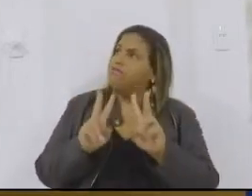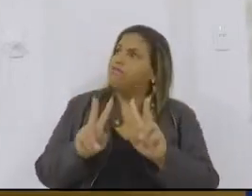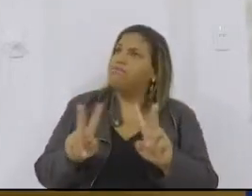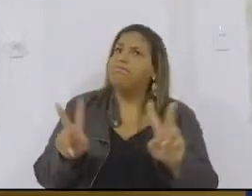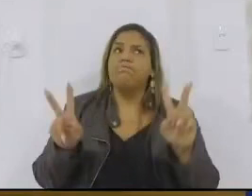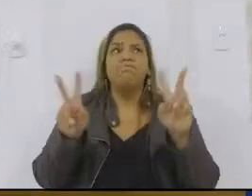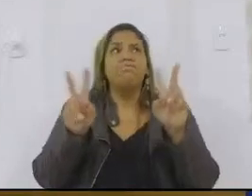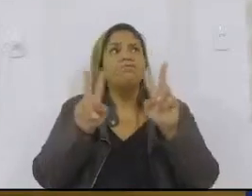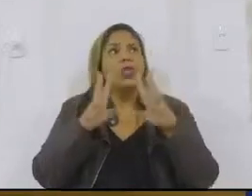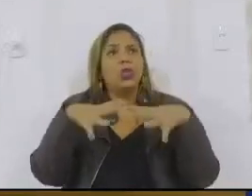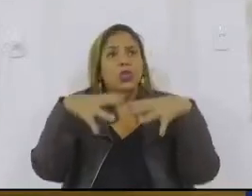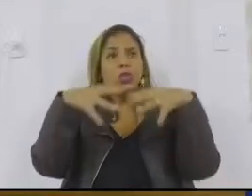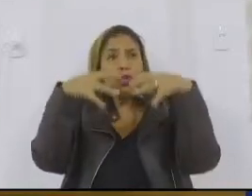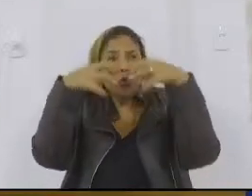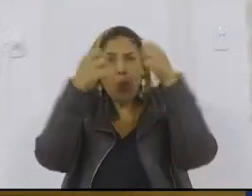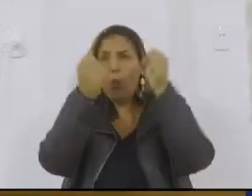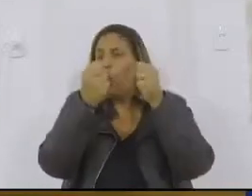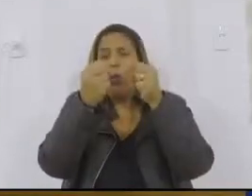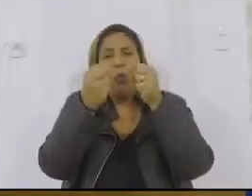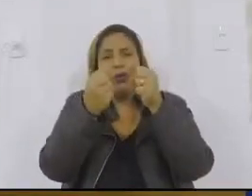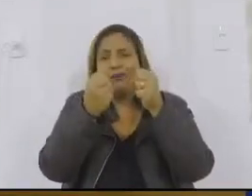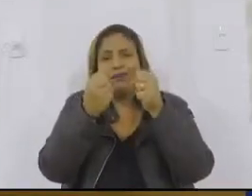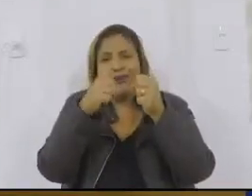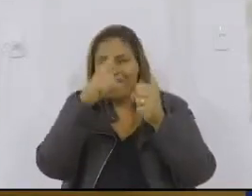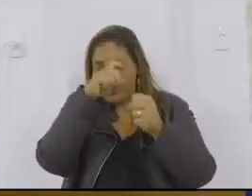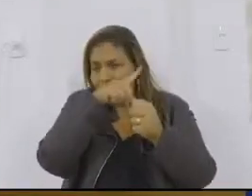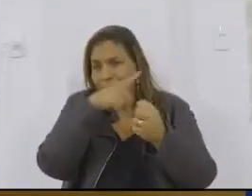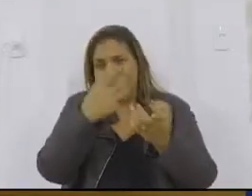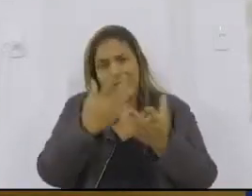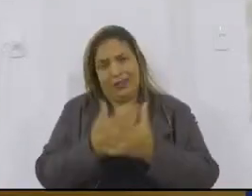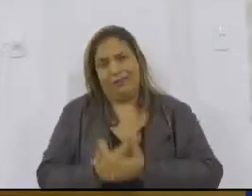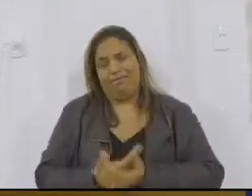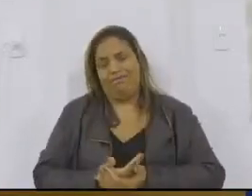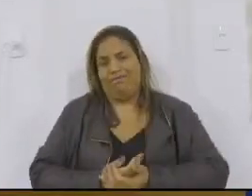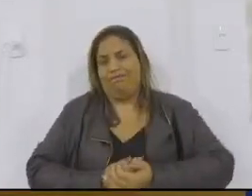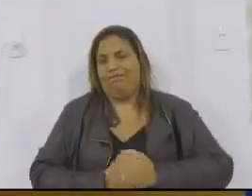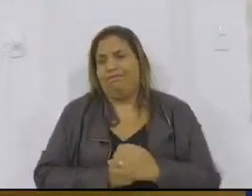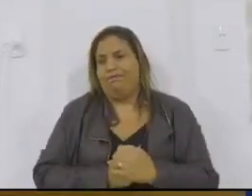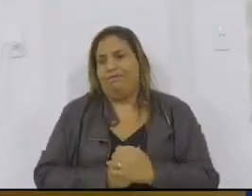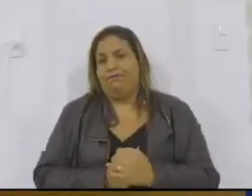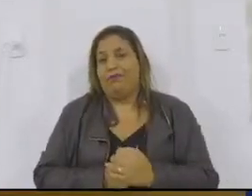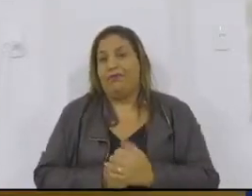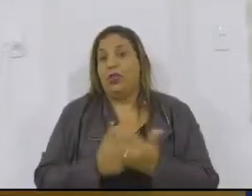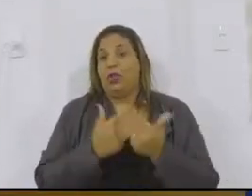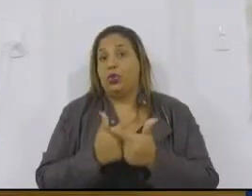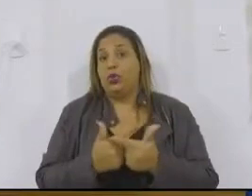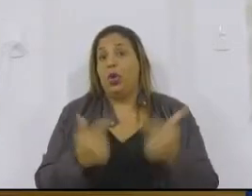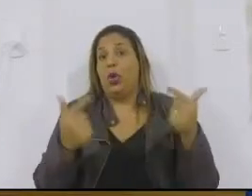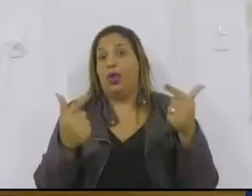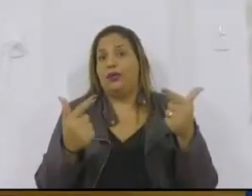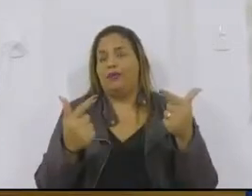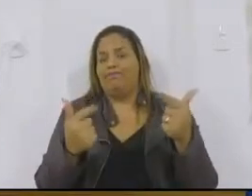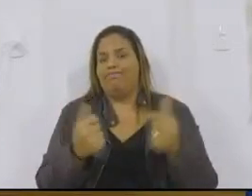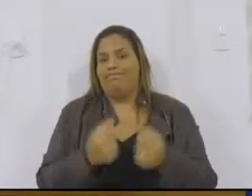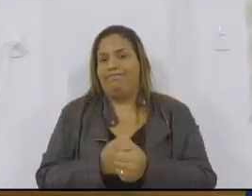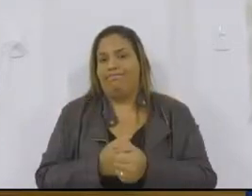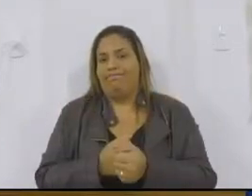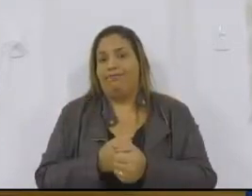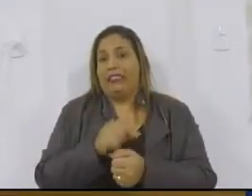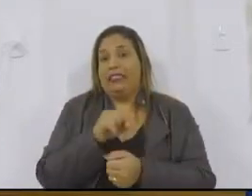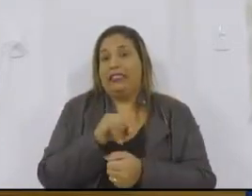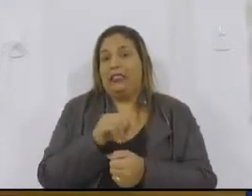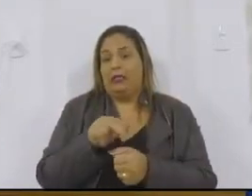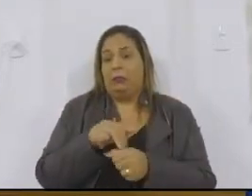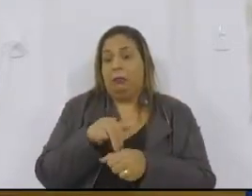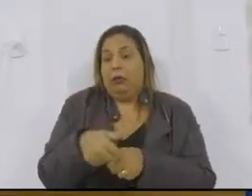do Campo Tanguá até a Cibran, é sorte percorrer ali sem contar com a sorte,